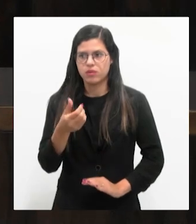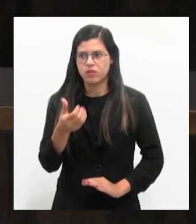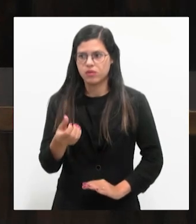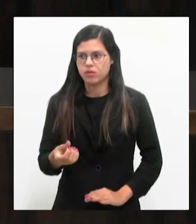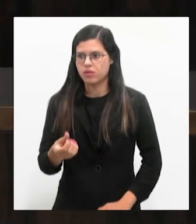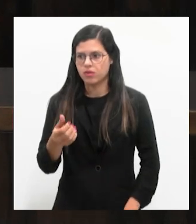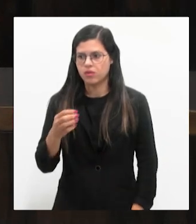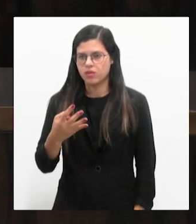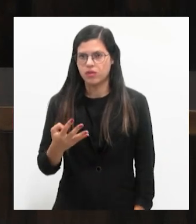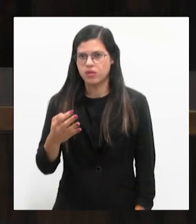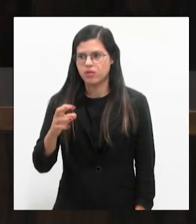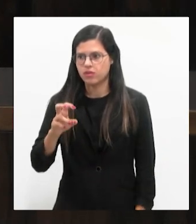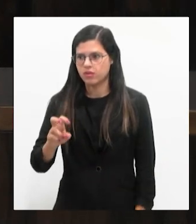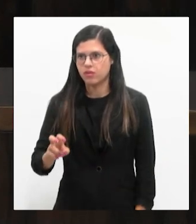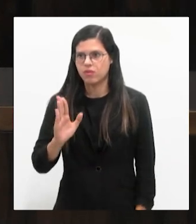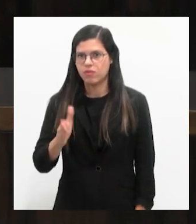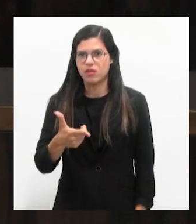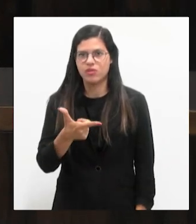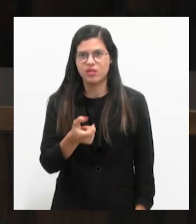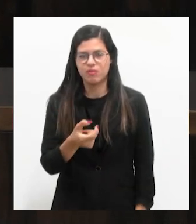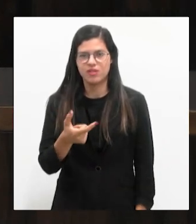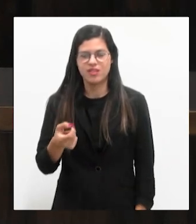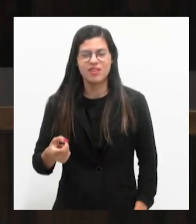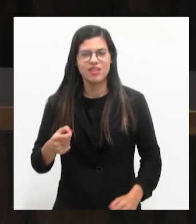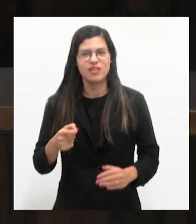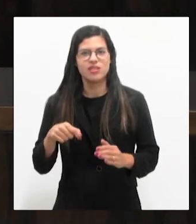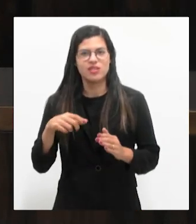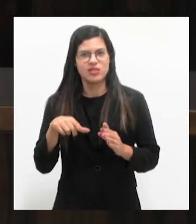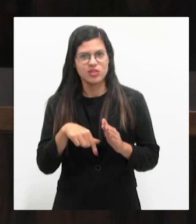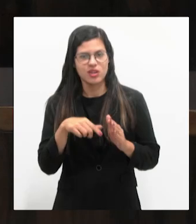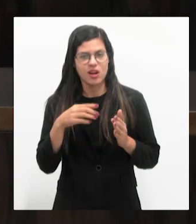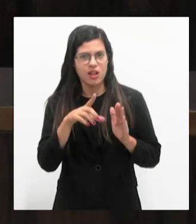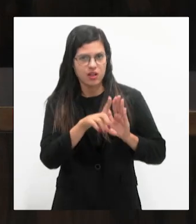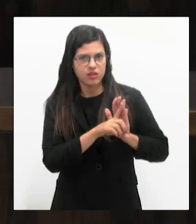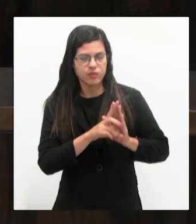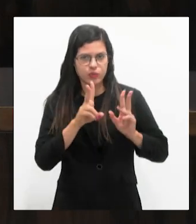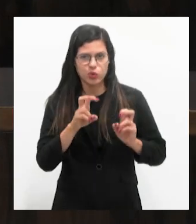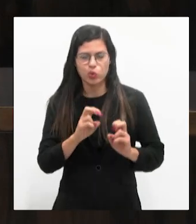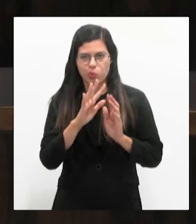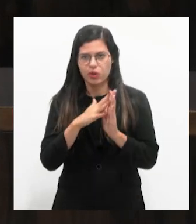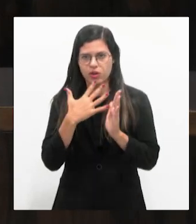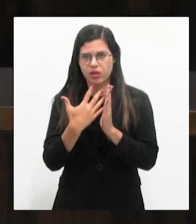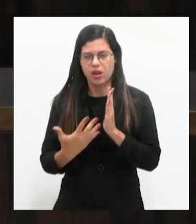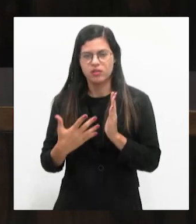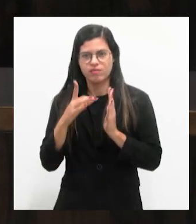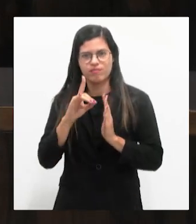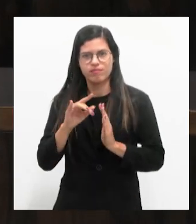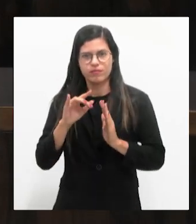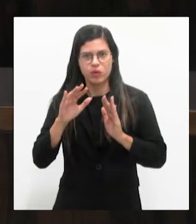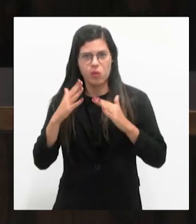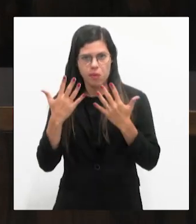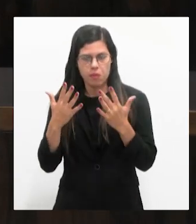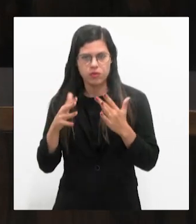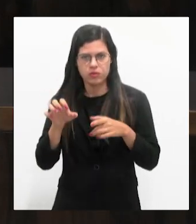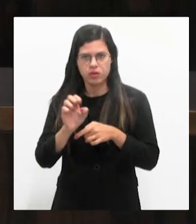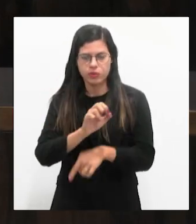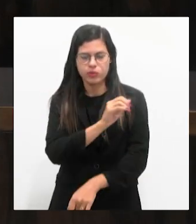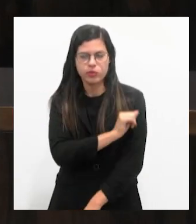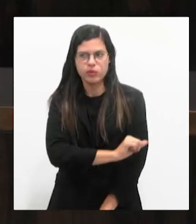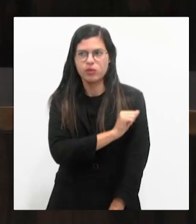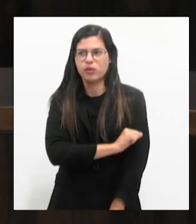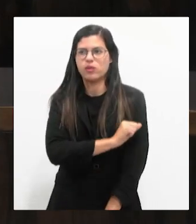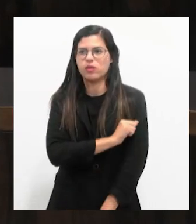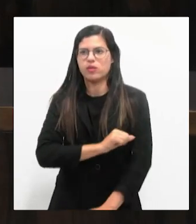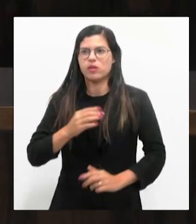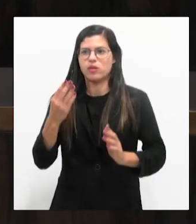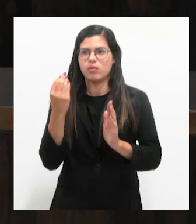6.645, de 6 de janeiro de 2010, que consolida a legislação relativa às datas comemorativas no Estado do Rio de Janeiro, para incluir